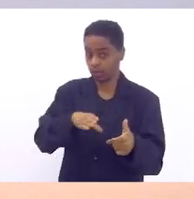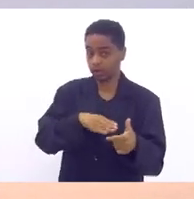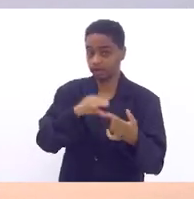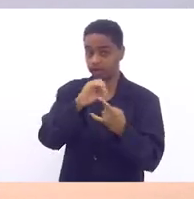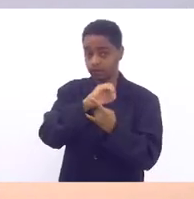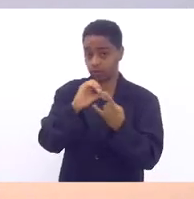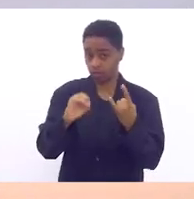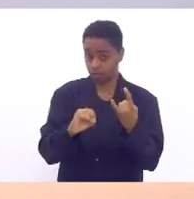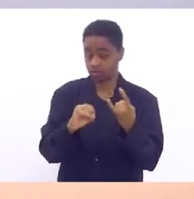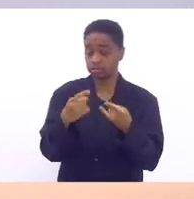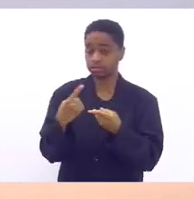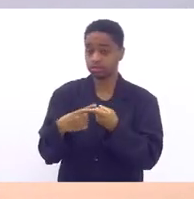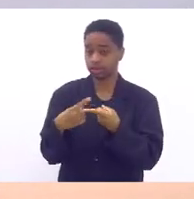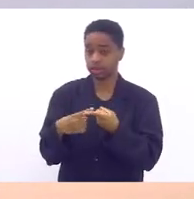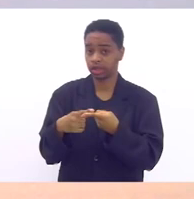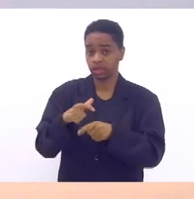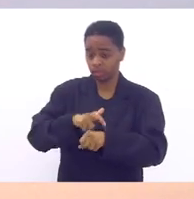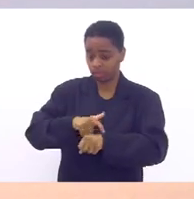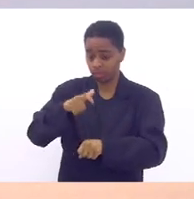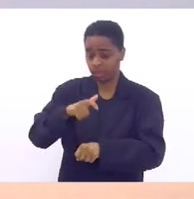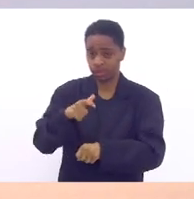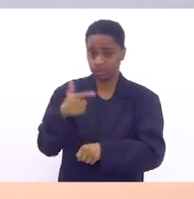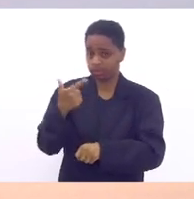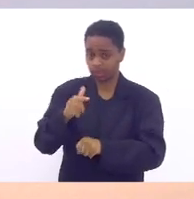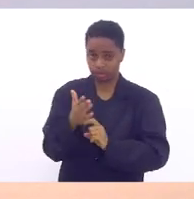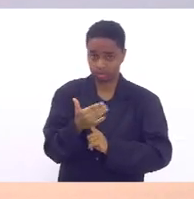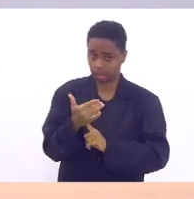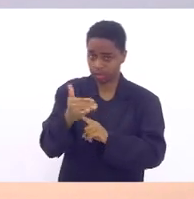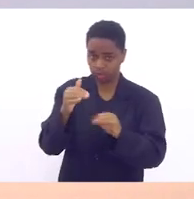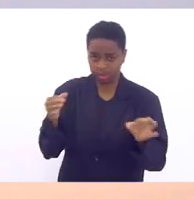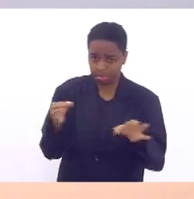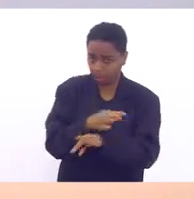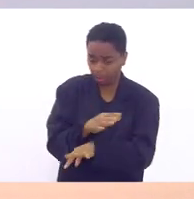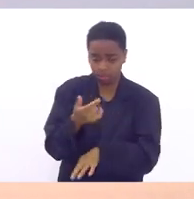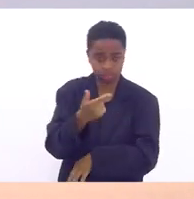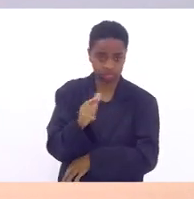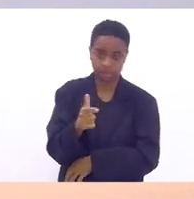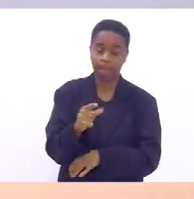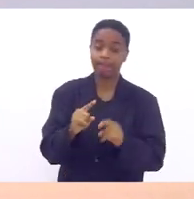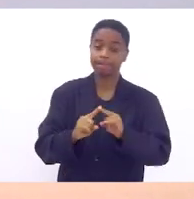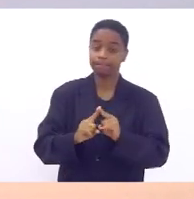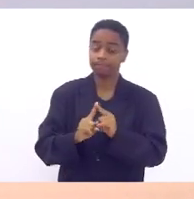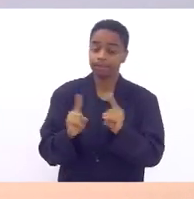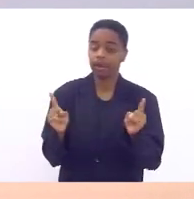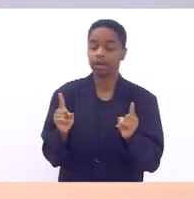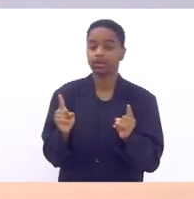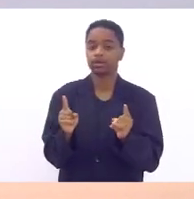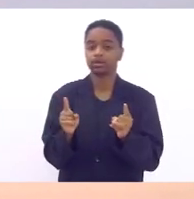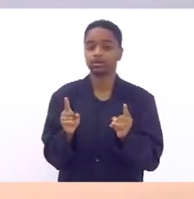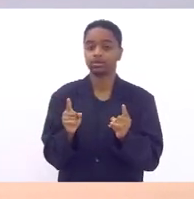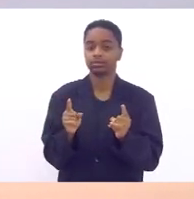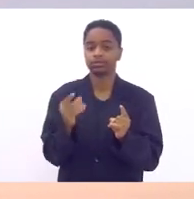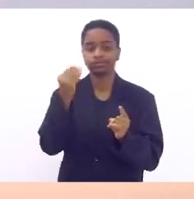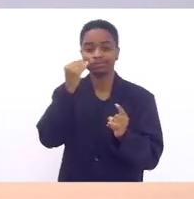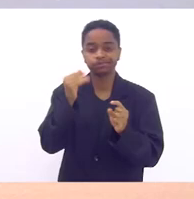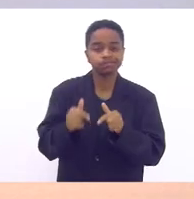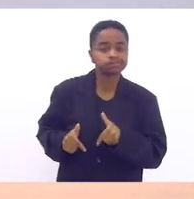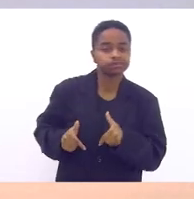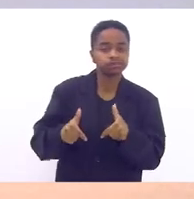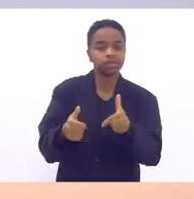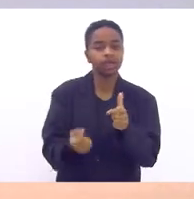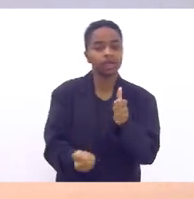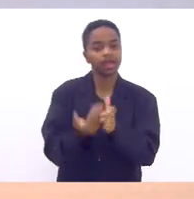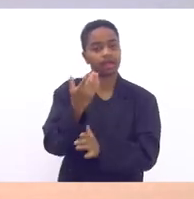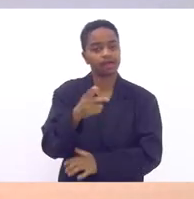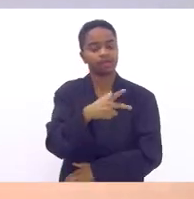assumir naquele momento mesmo não dominando a tecnologia a possibilidade de fazer a vacina e como